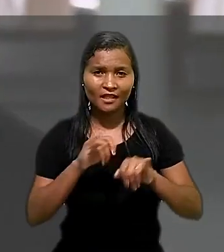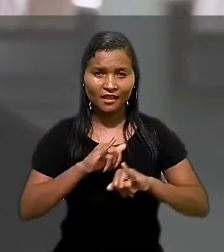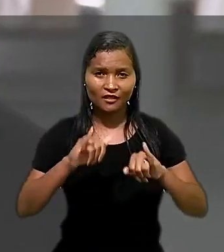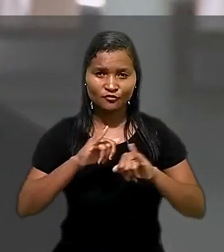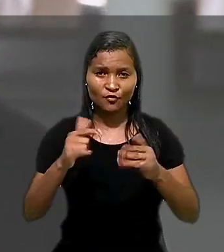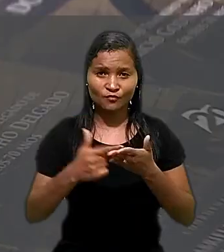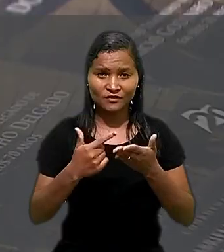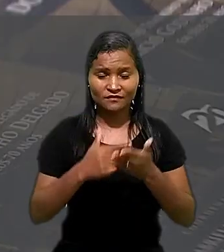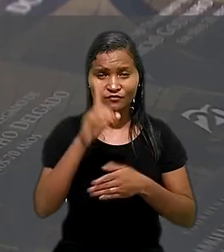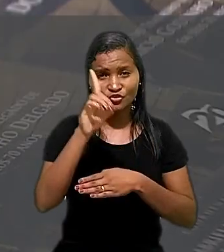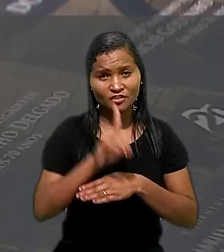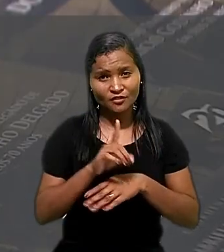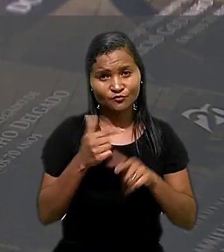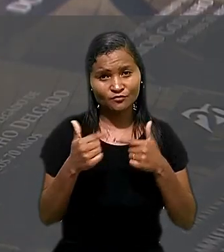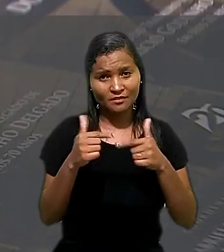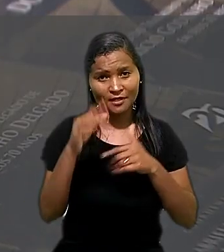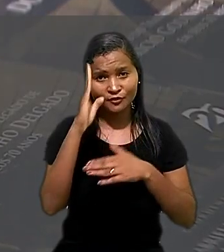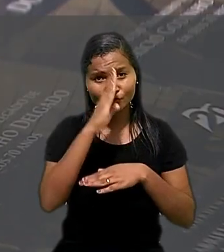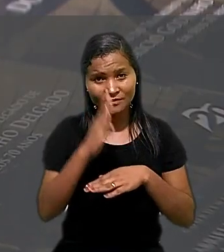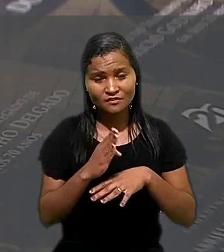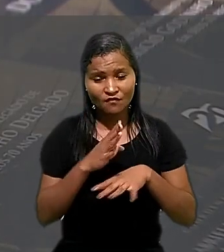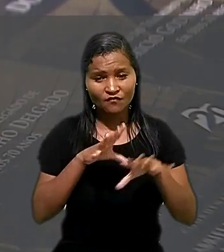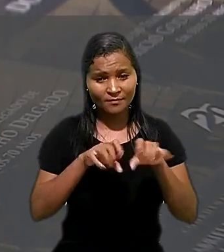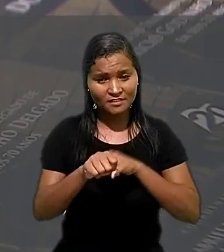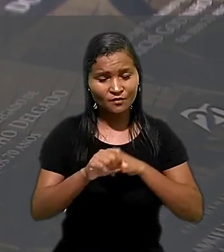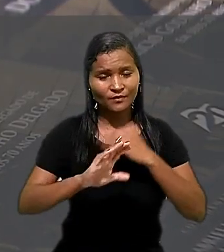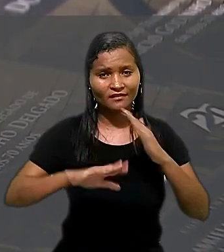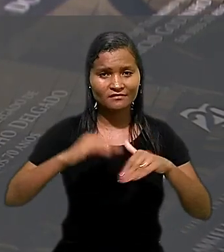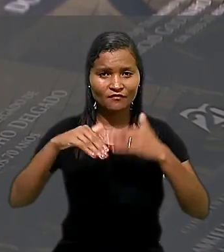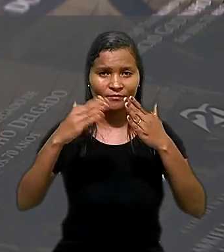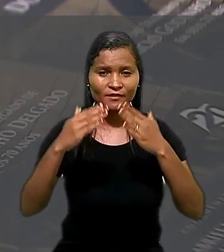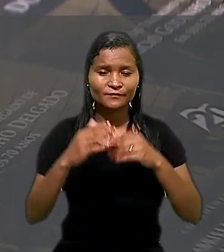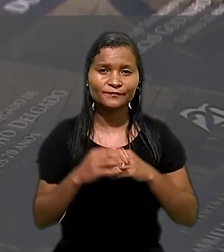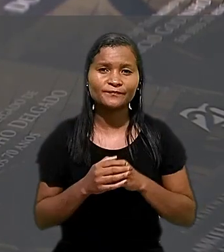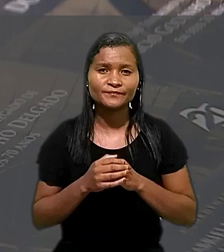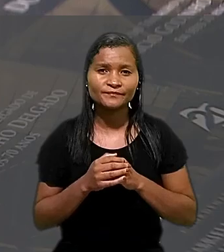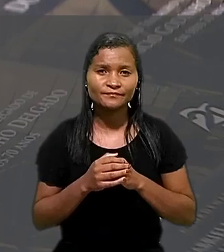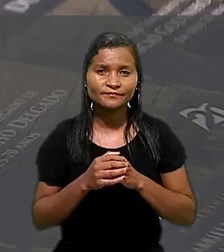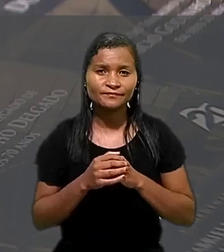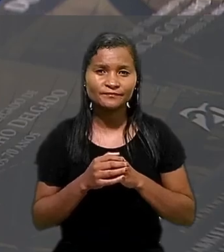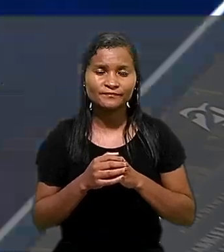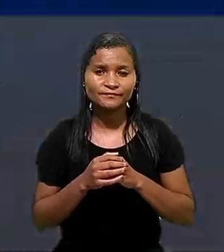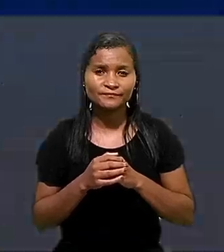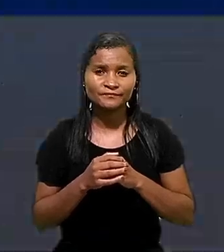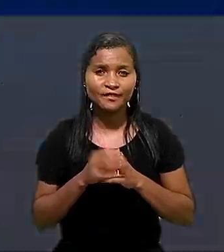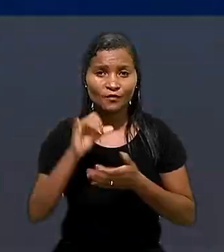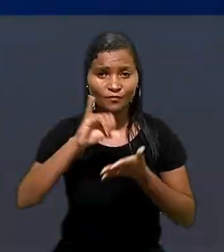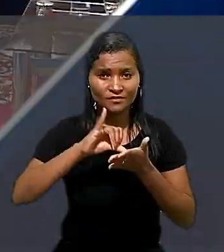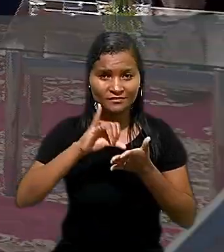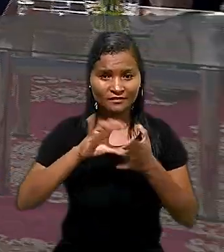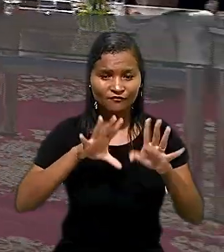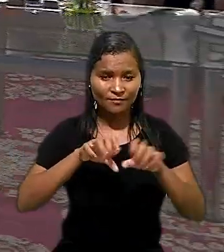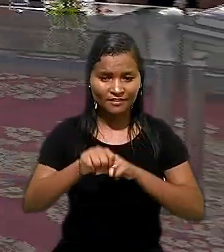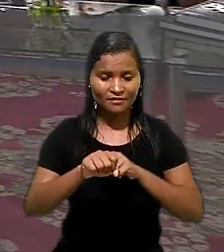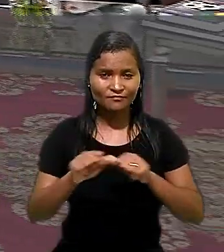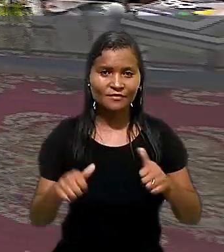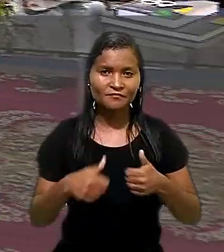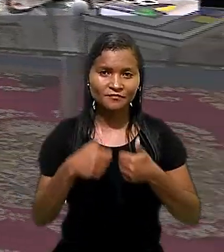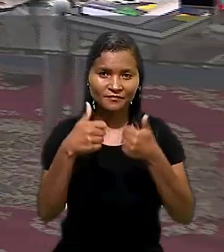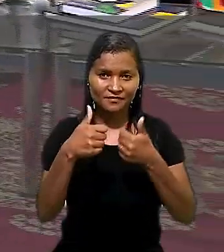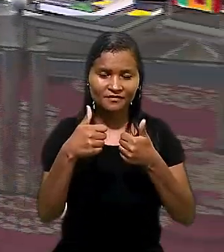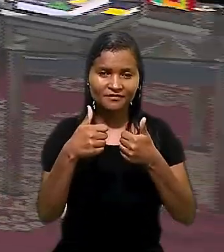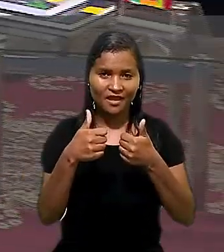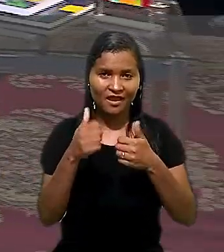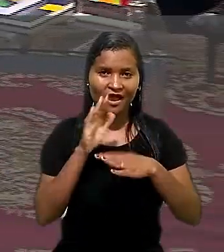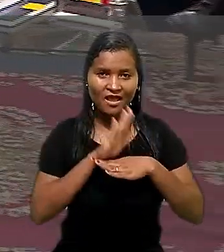também lançou a obra Direito do Trabalho no Brasil, Formação e Desenvolvimento. O Centro de Formação